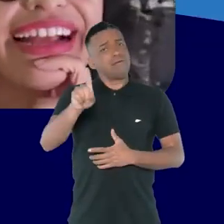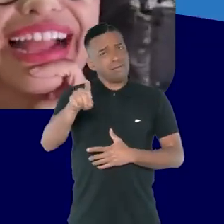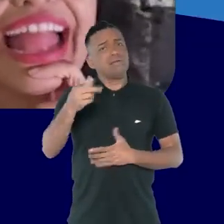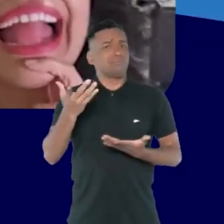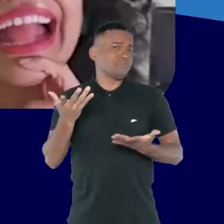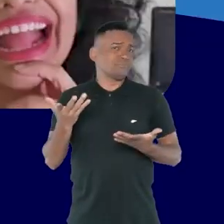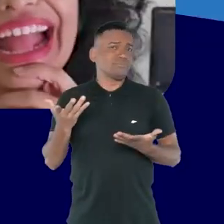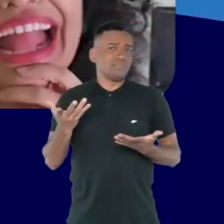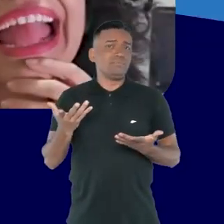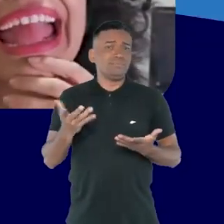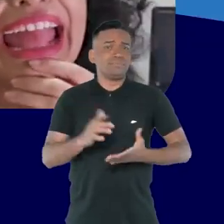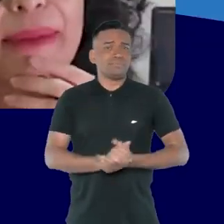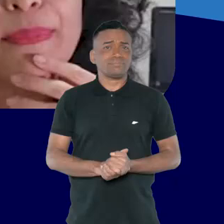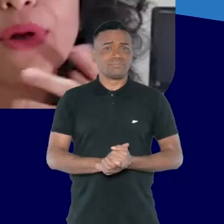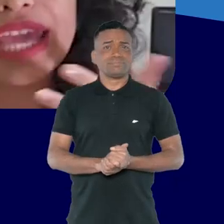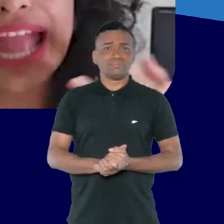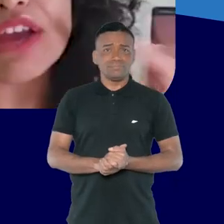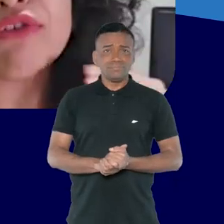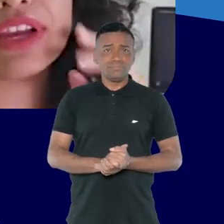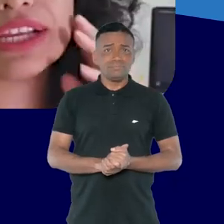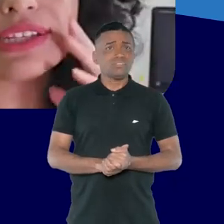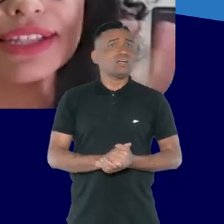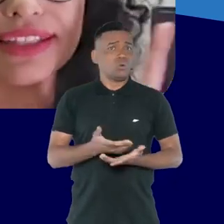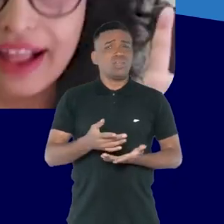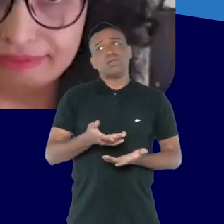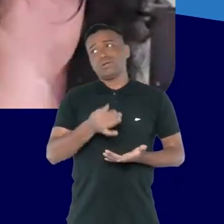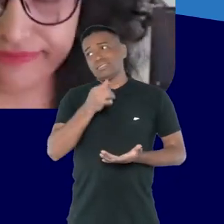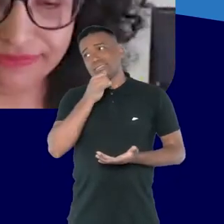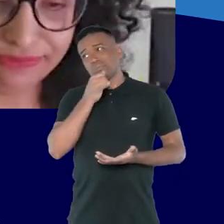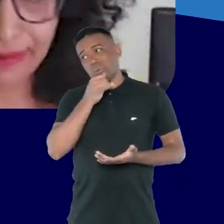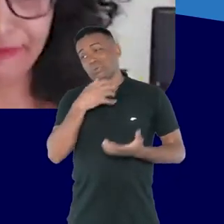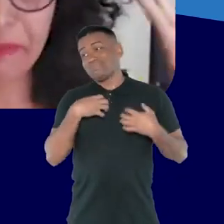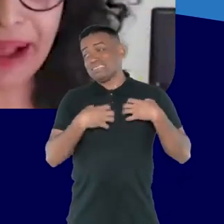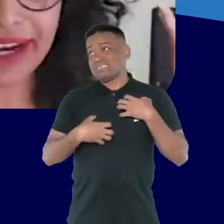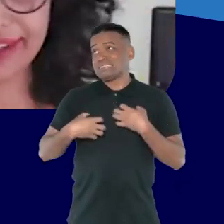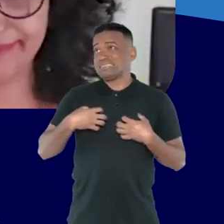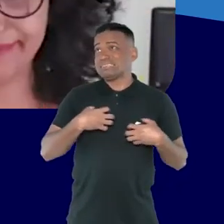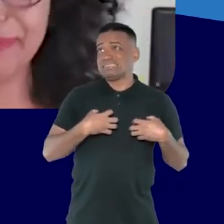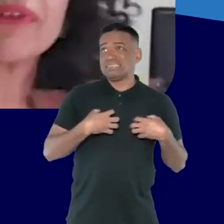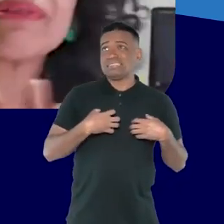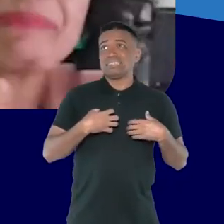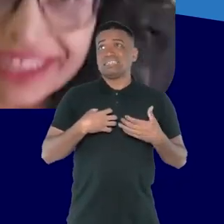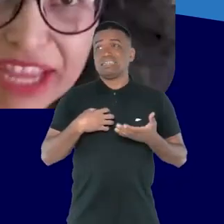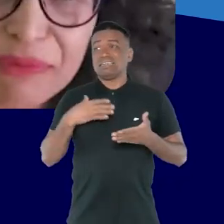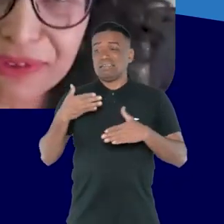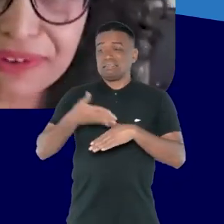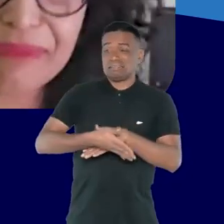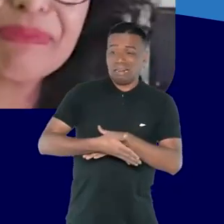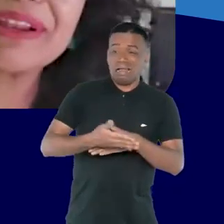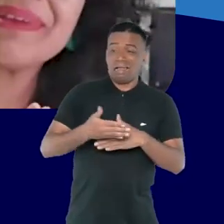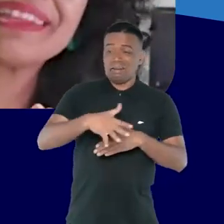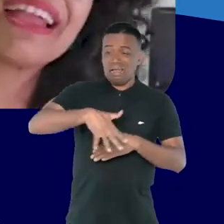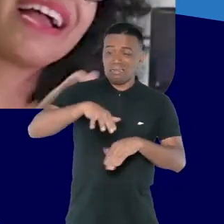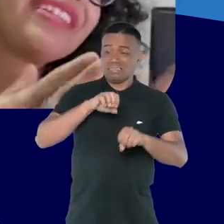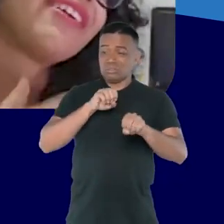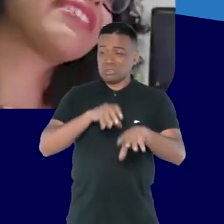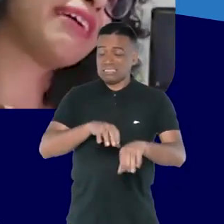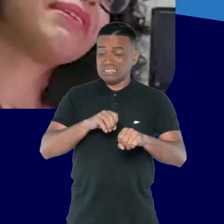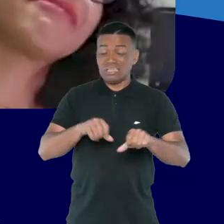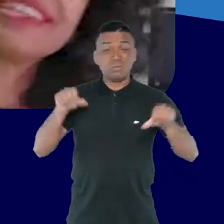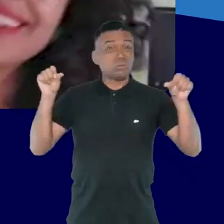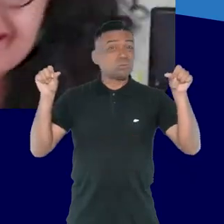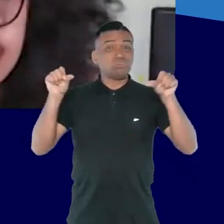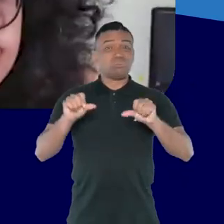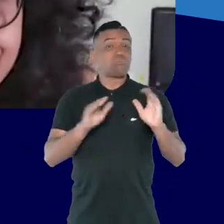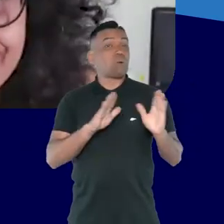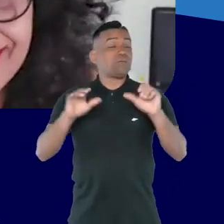com seus alunos. Porque aí eu falei assim, vamos parar aqui. Primeiro eu lamentei muito, né? Primeiro eu lamentei, a